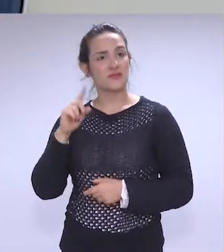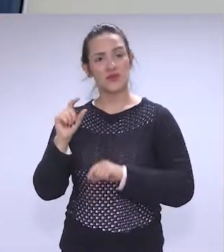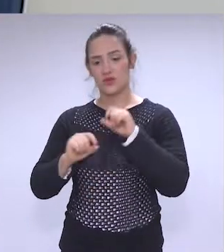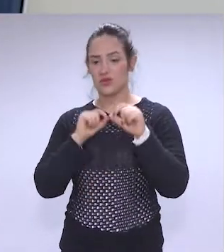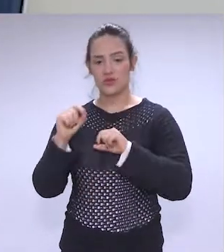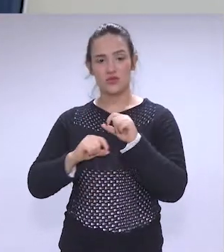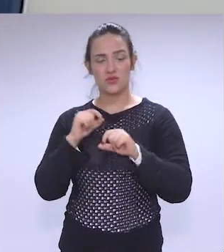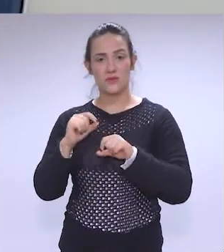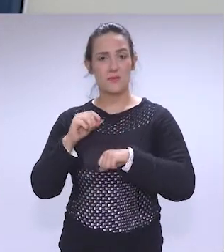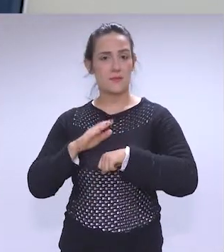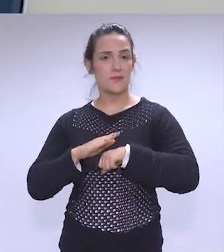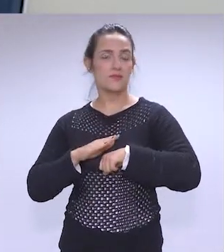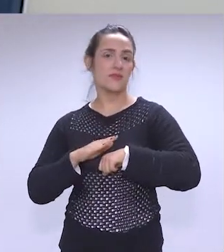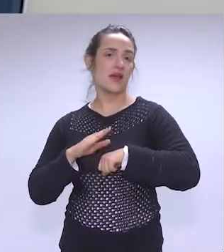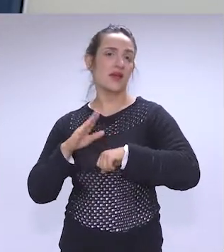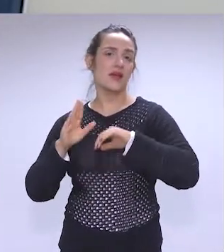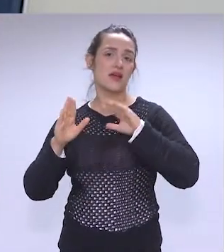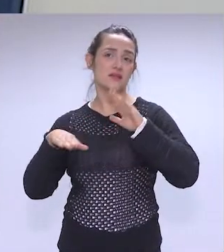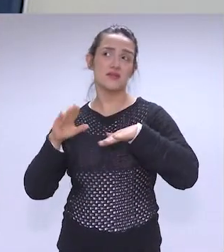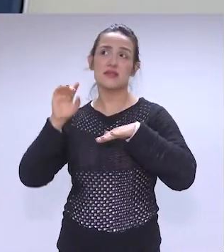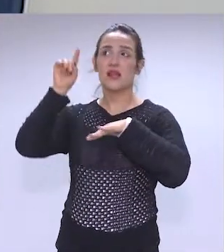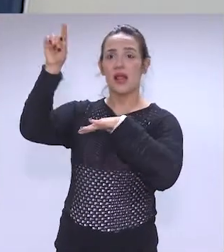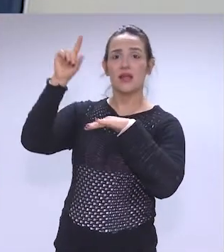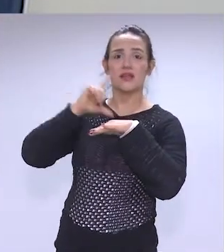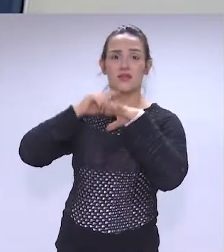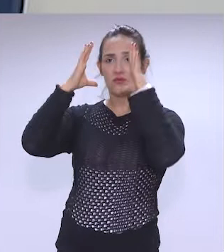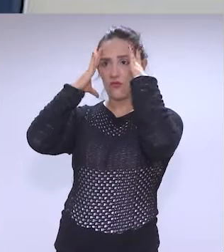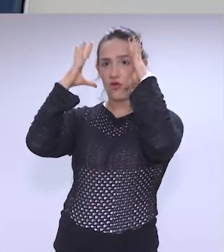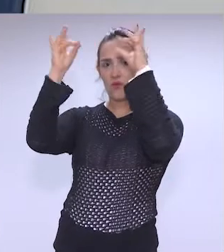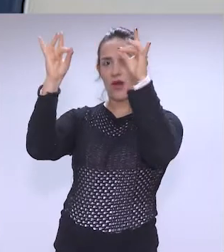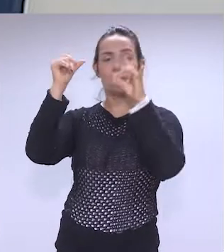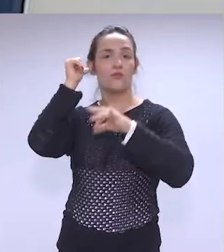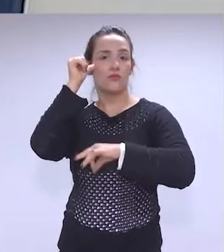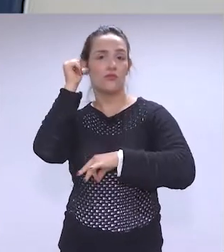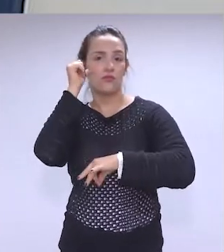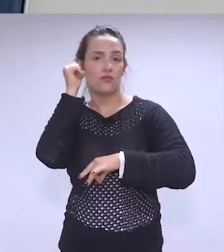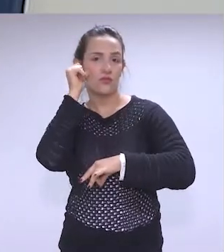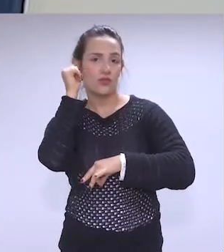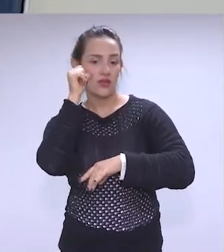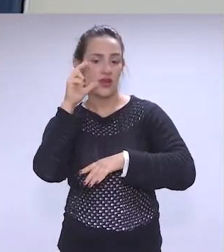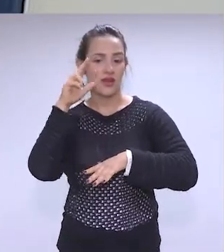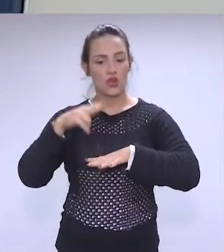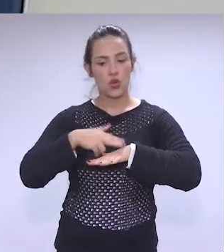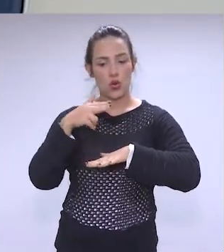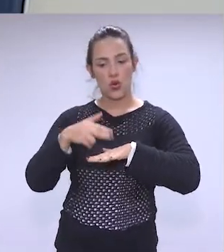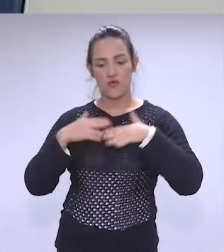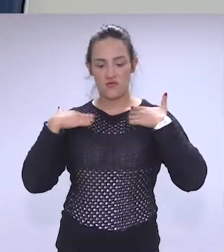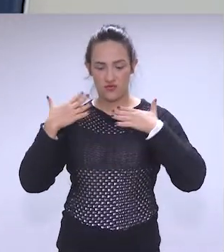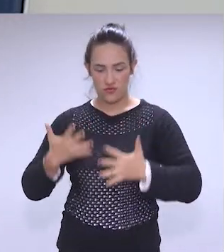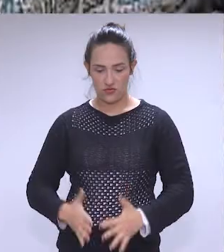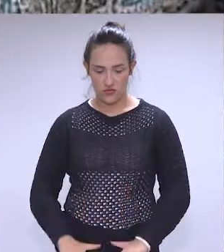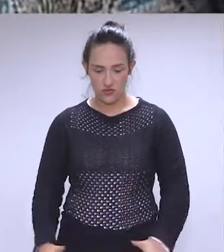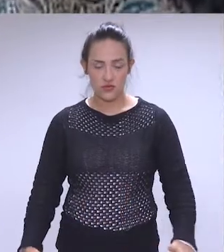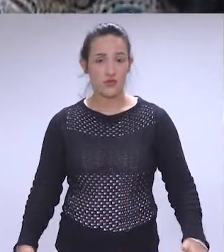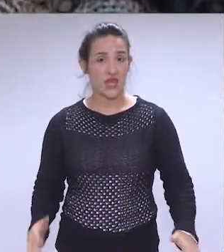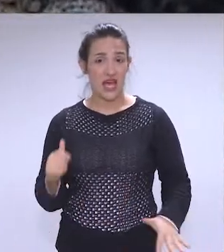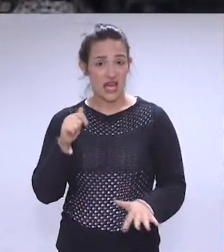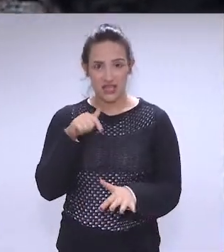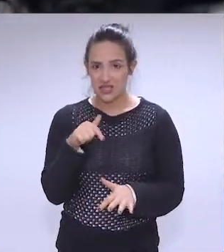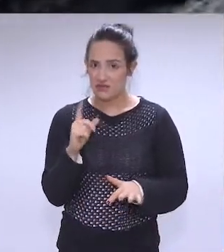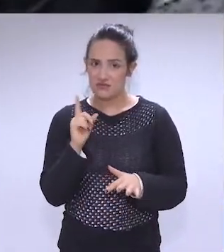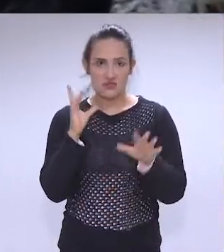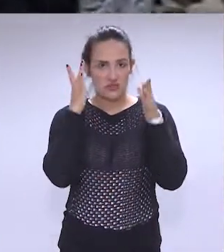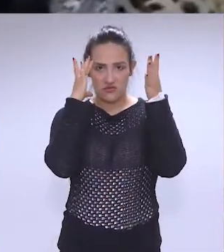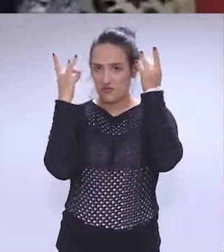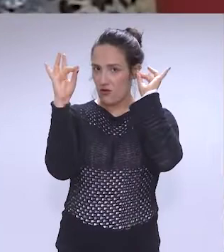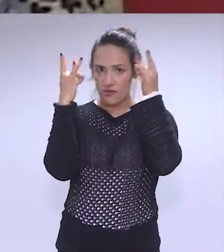estão no topo do ranking, né? Em que o casamento acontece de uma maneira formal, a menina vestida de noiva. E no Brasil a gente não vê isso. Tudo